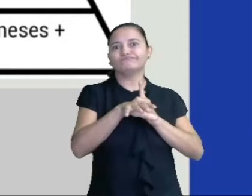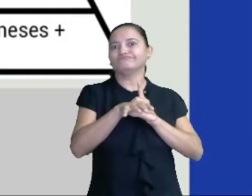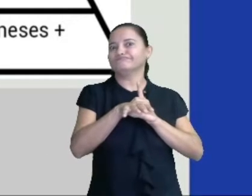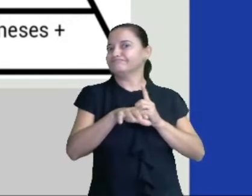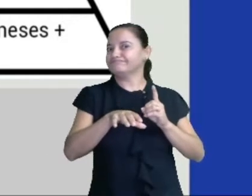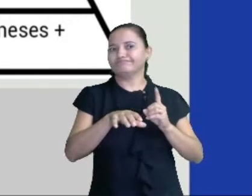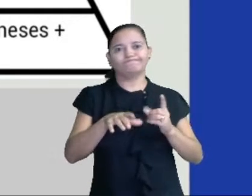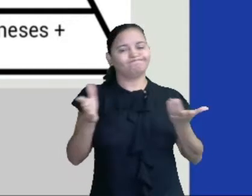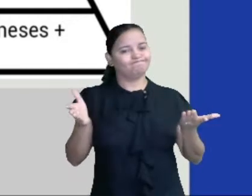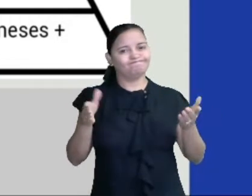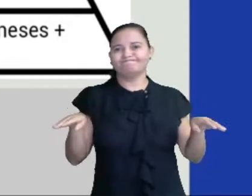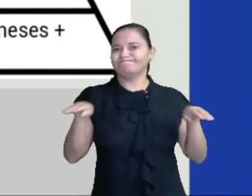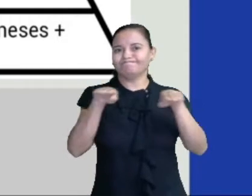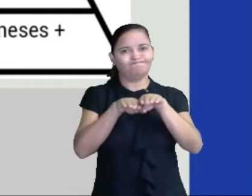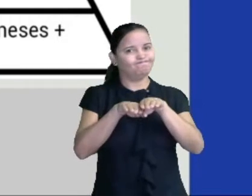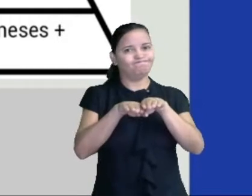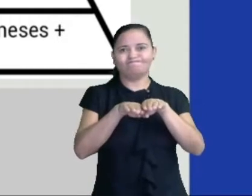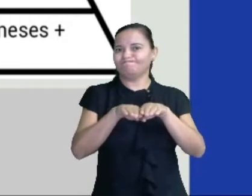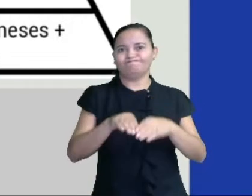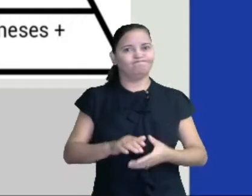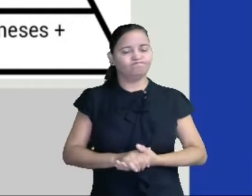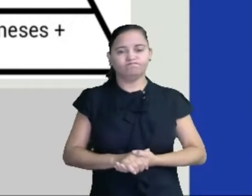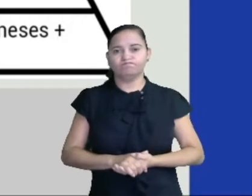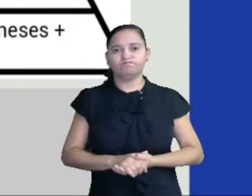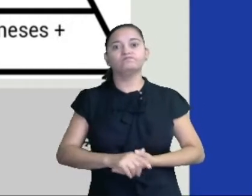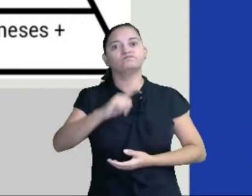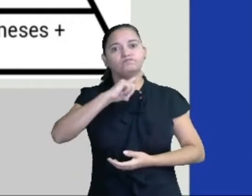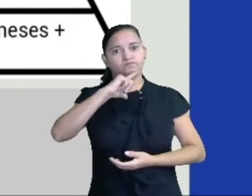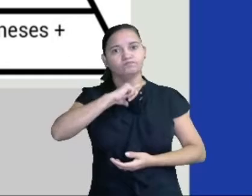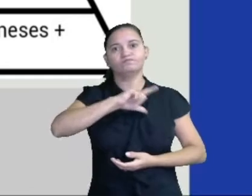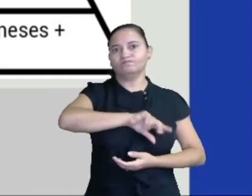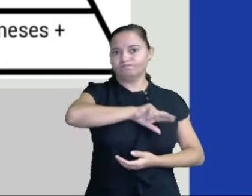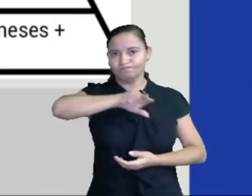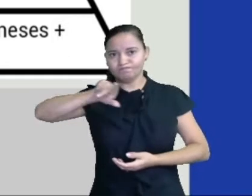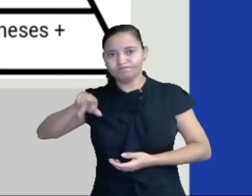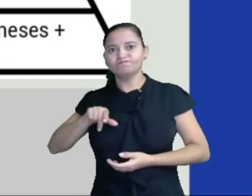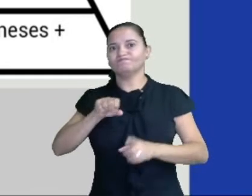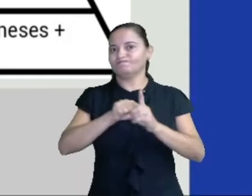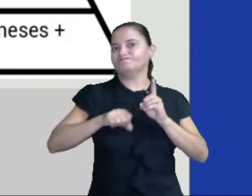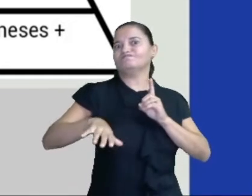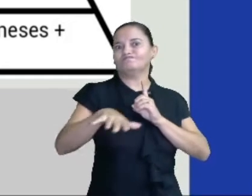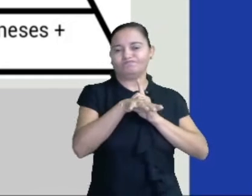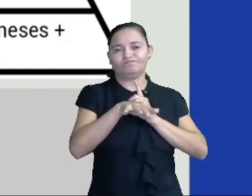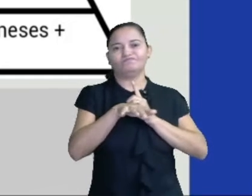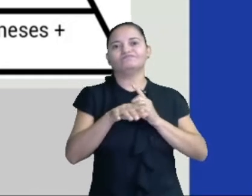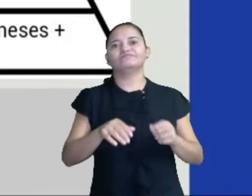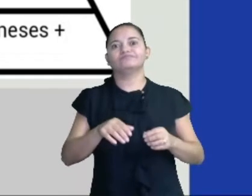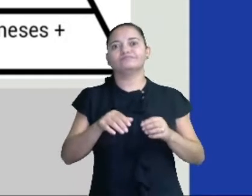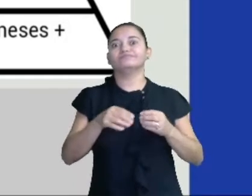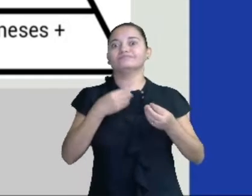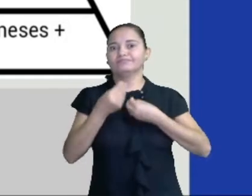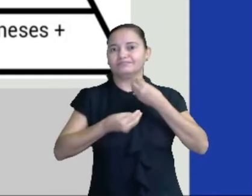Então, quem detinha os altos cargos, quem tinha uma vida